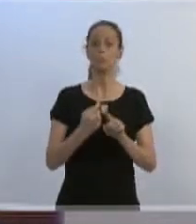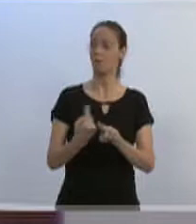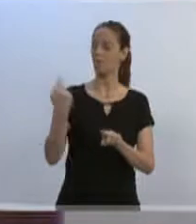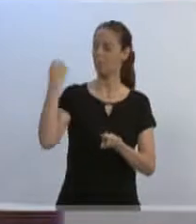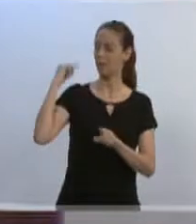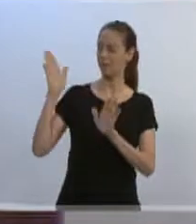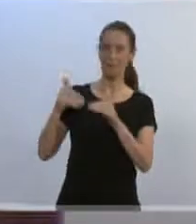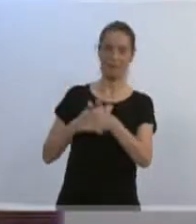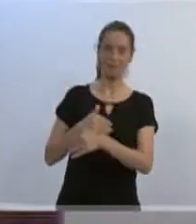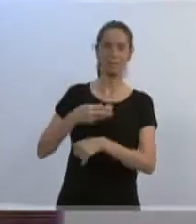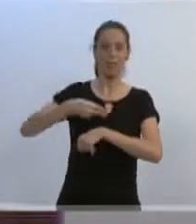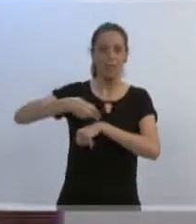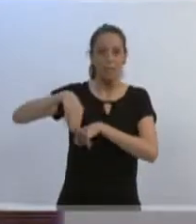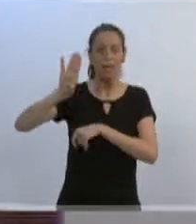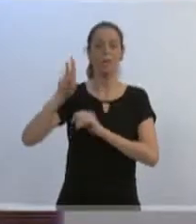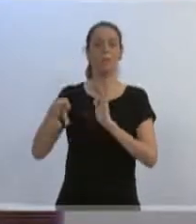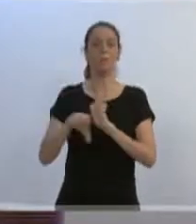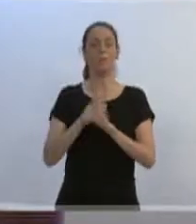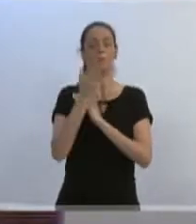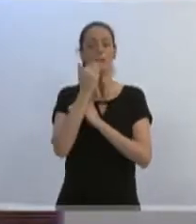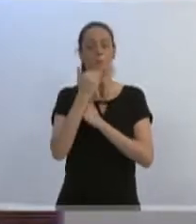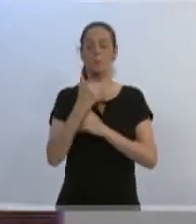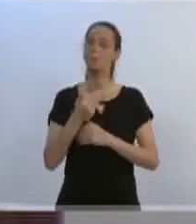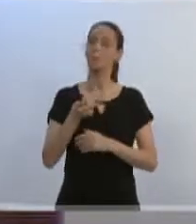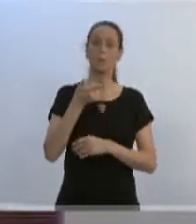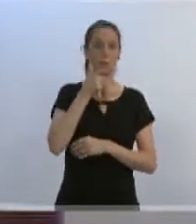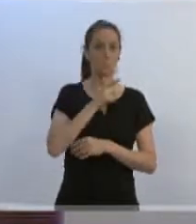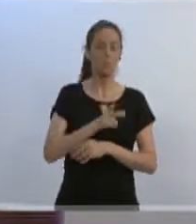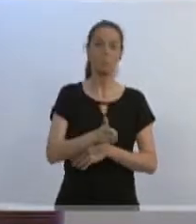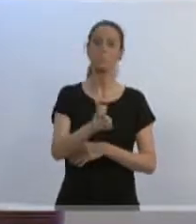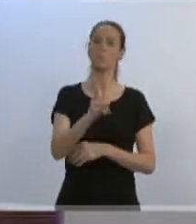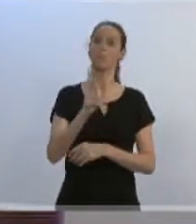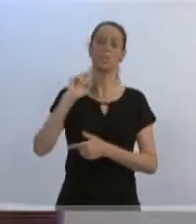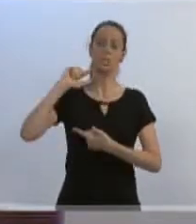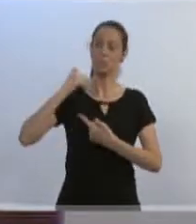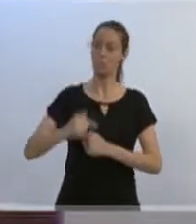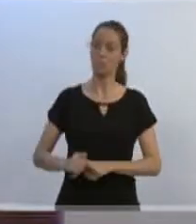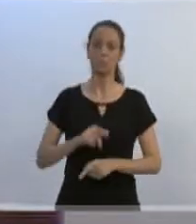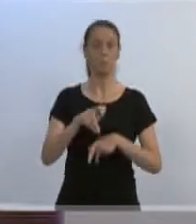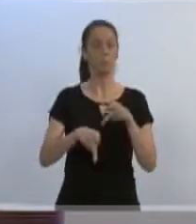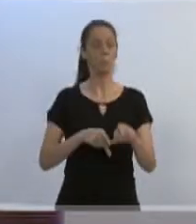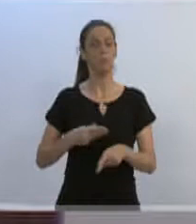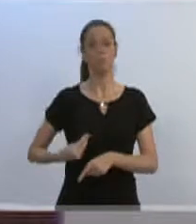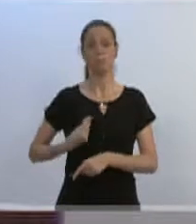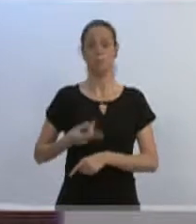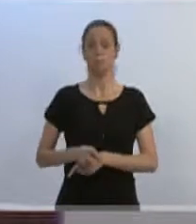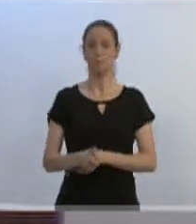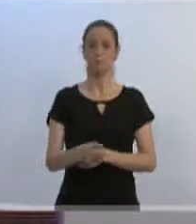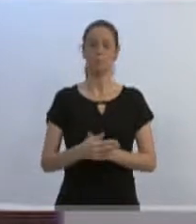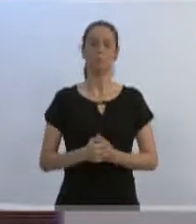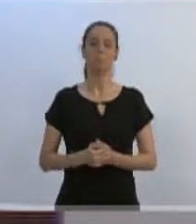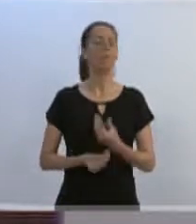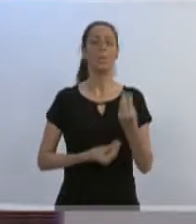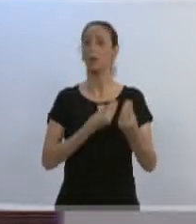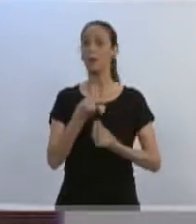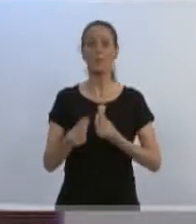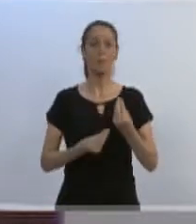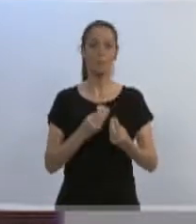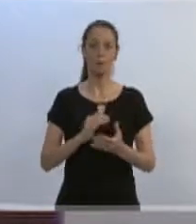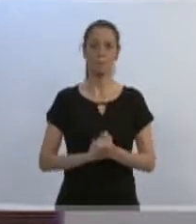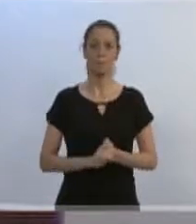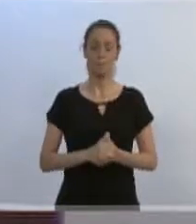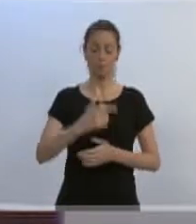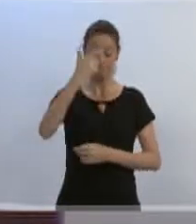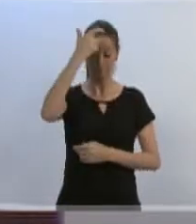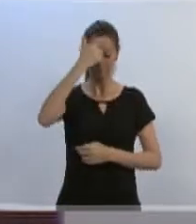boi do cavalo para dar continuidade à geração brasileira a nossa população e de que maneira o ser humano não tinha